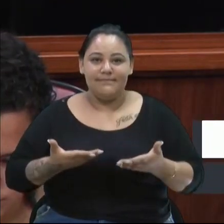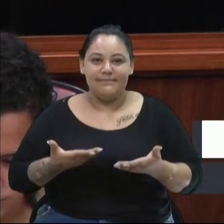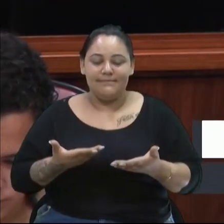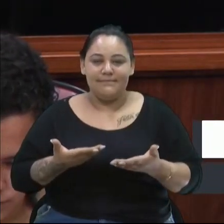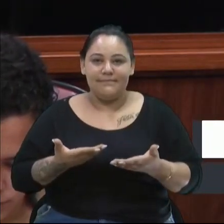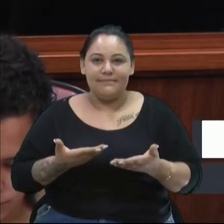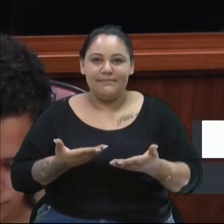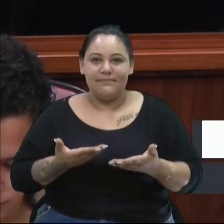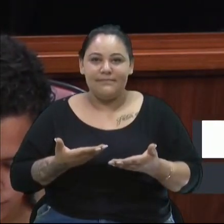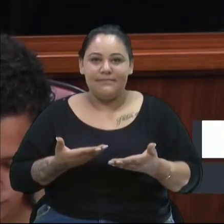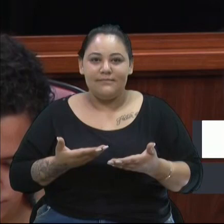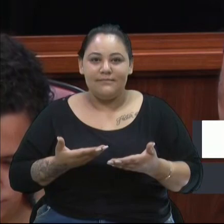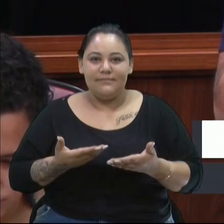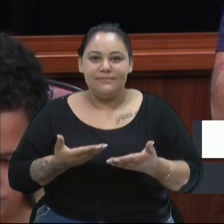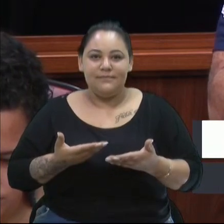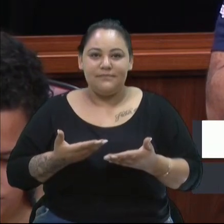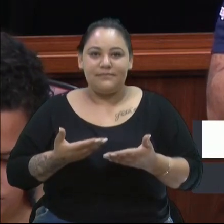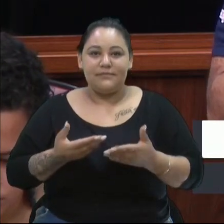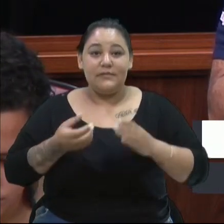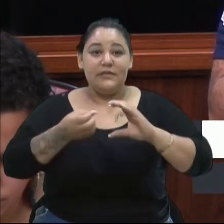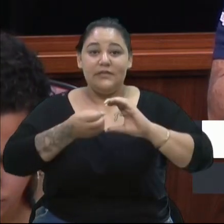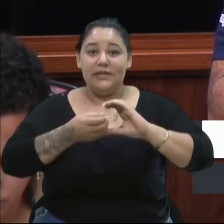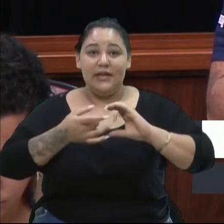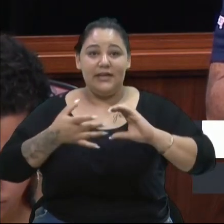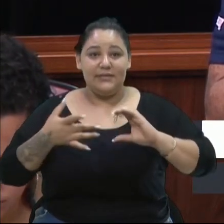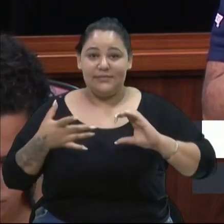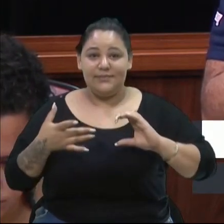São elementos